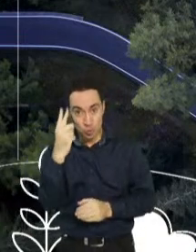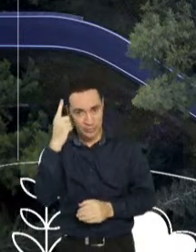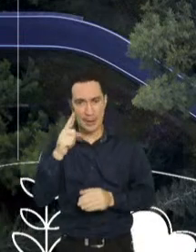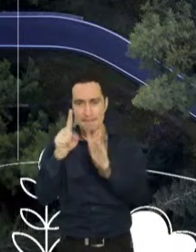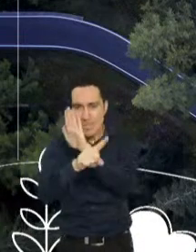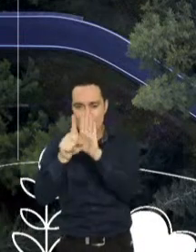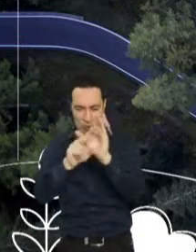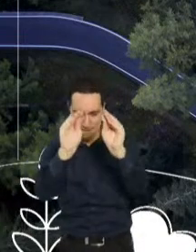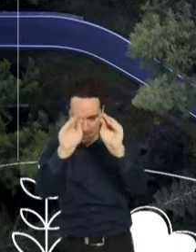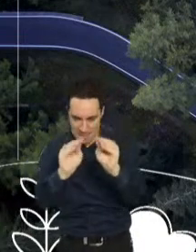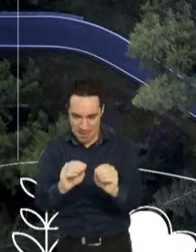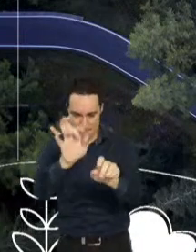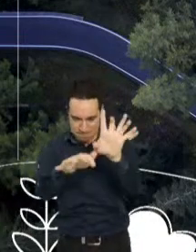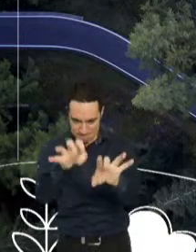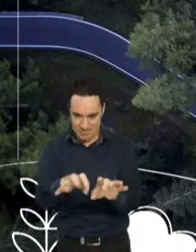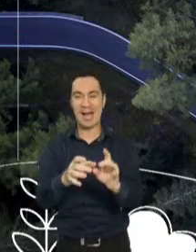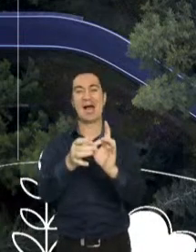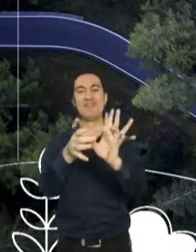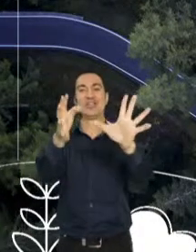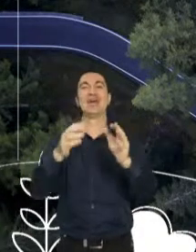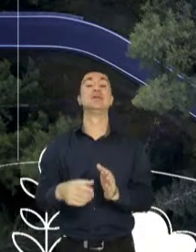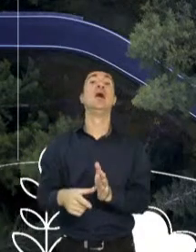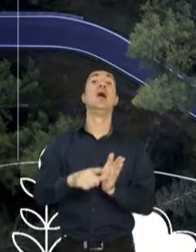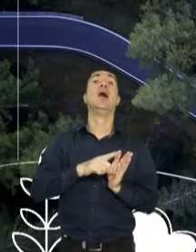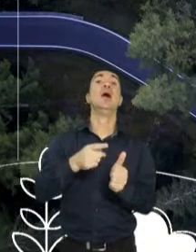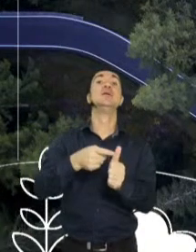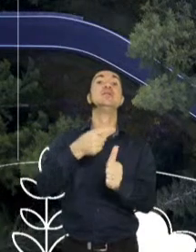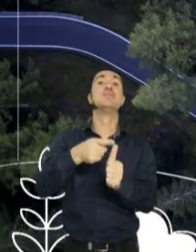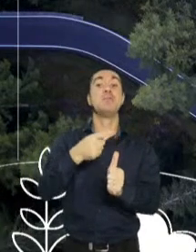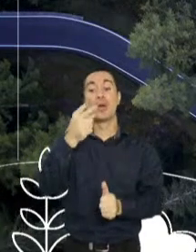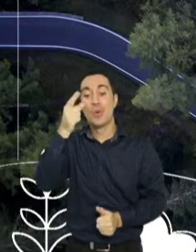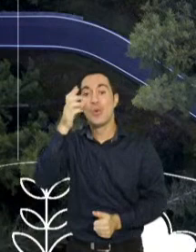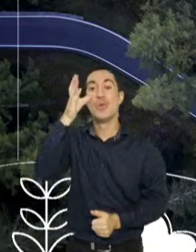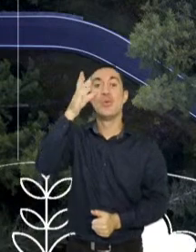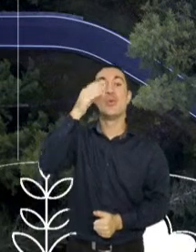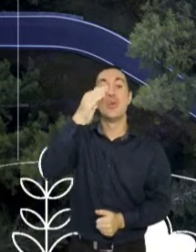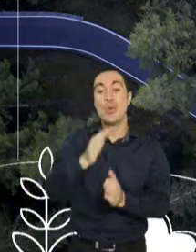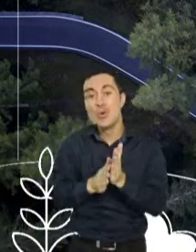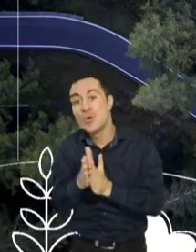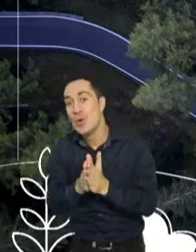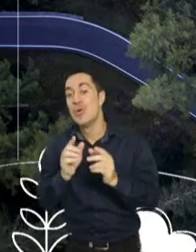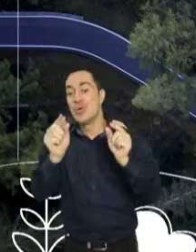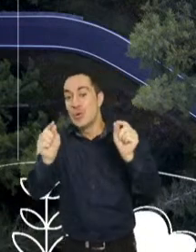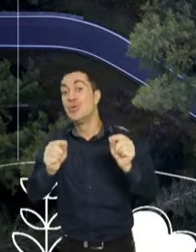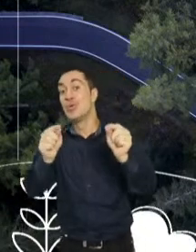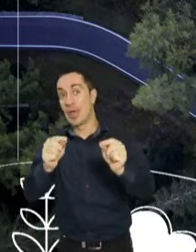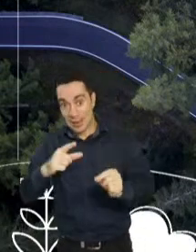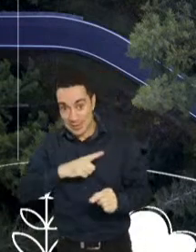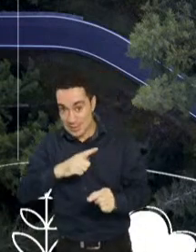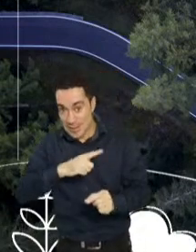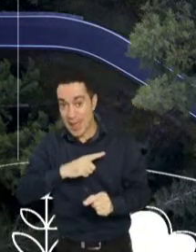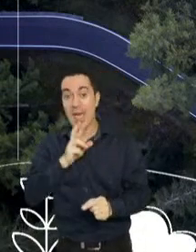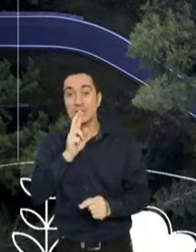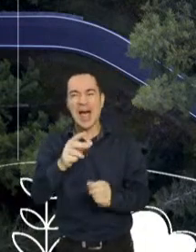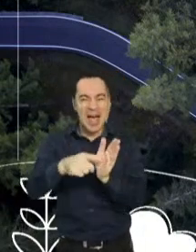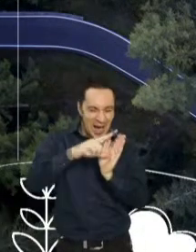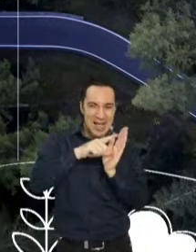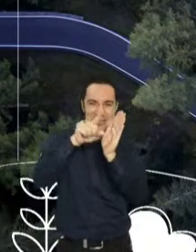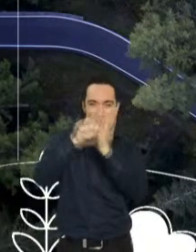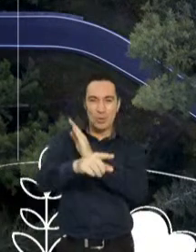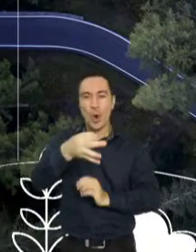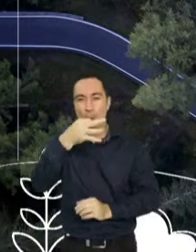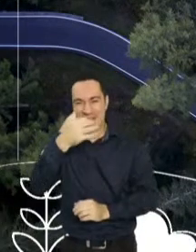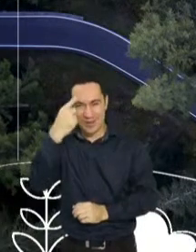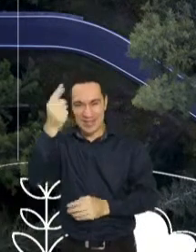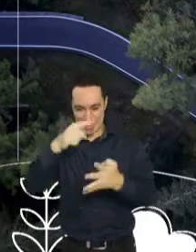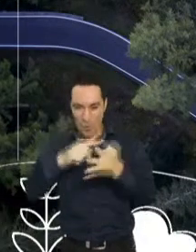as suas perguntas. Mas antes disso, vamos dar uma espiadinha. Produção, a gente já tem o resultado da nossa enquete,